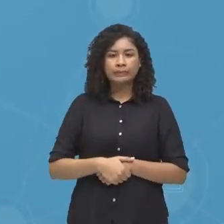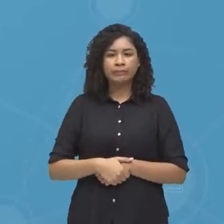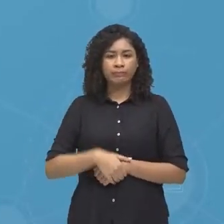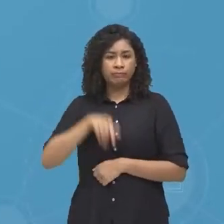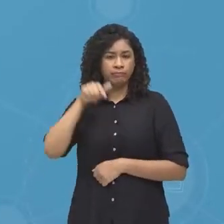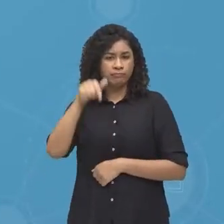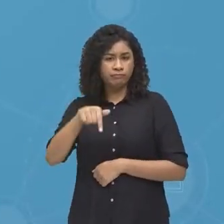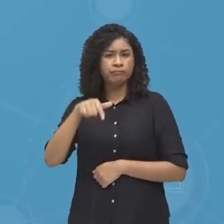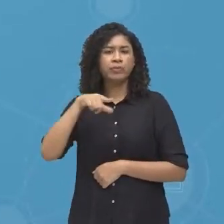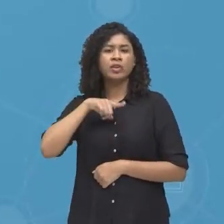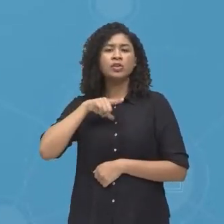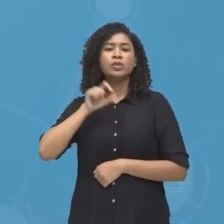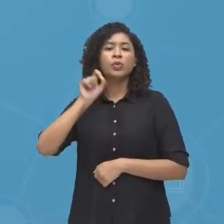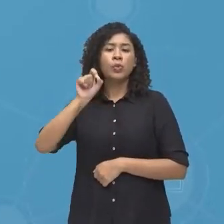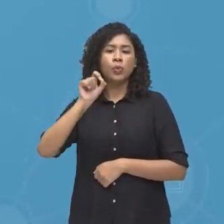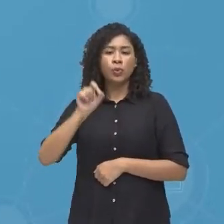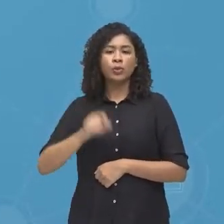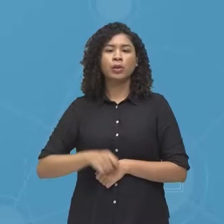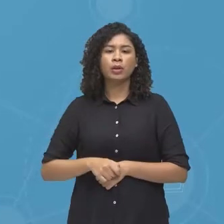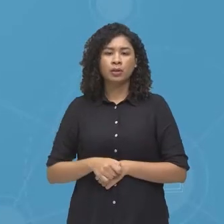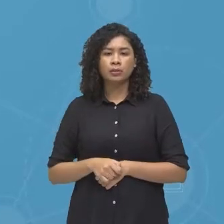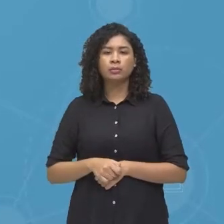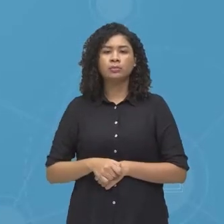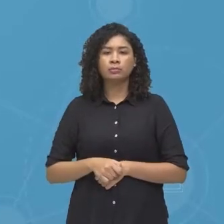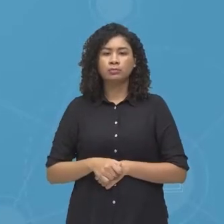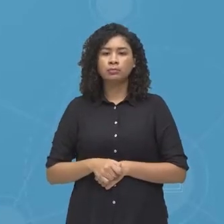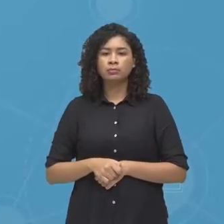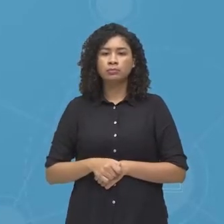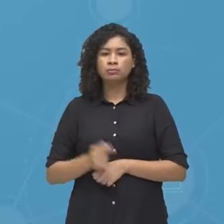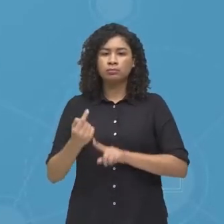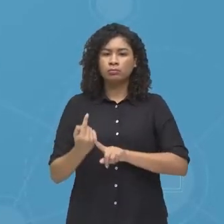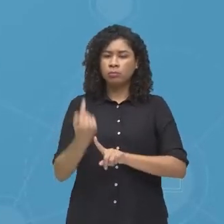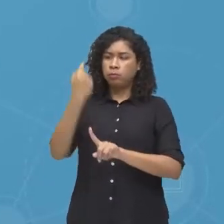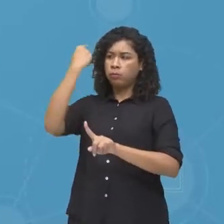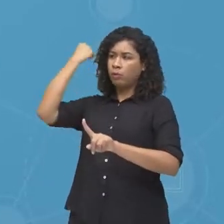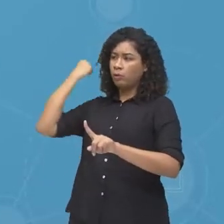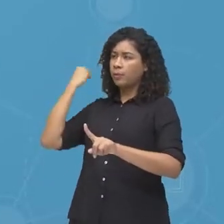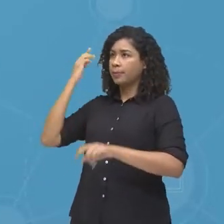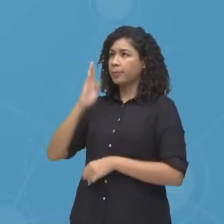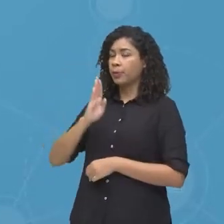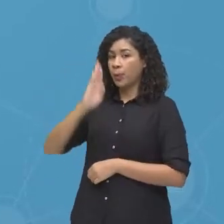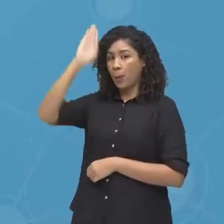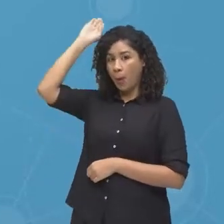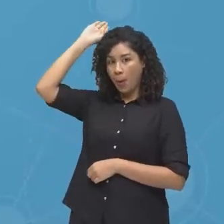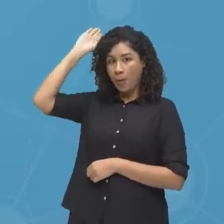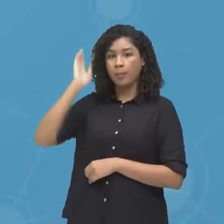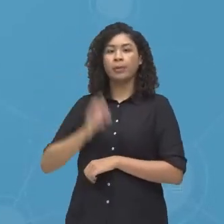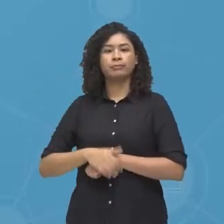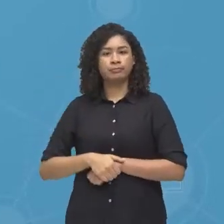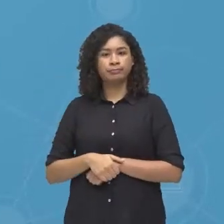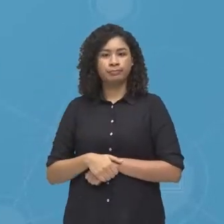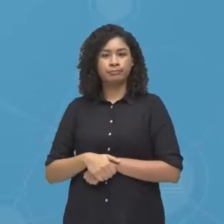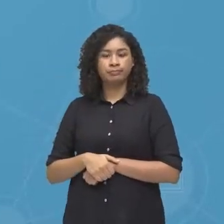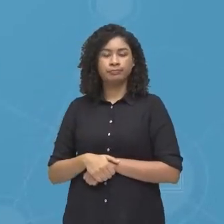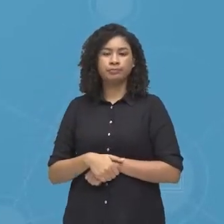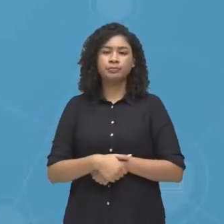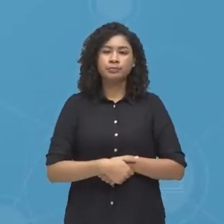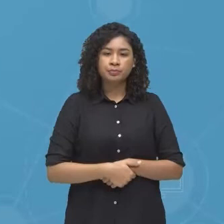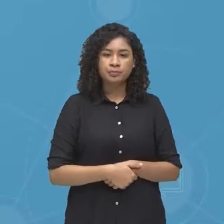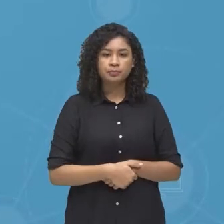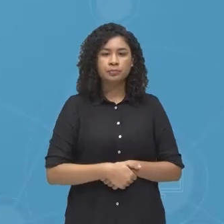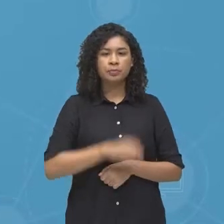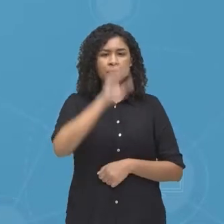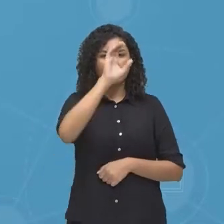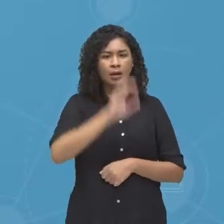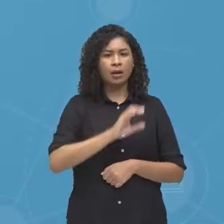repente, a sua ligação diretamente com Roma. Os católicos anglicanos, que têm sua ligação